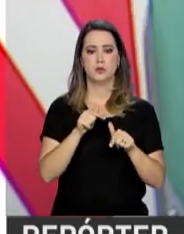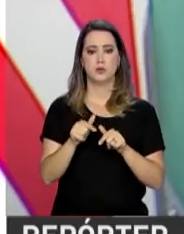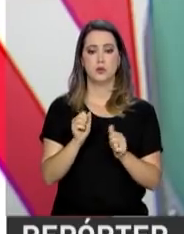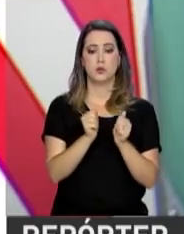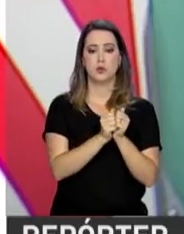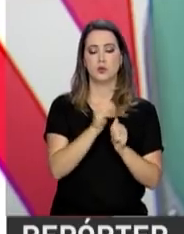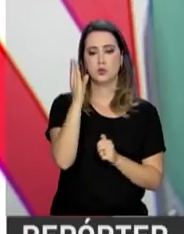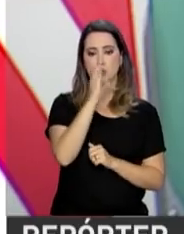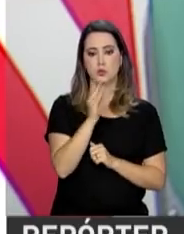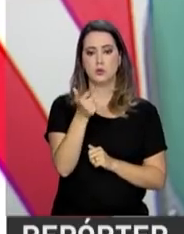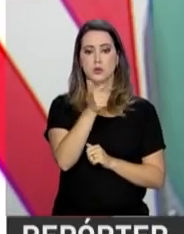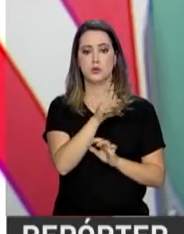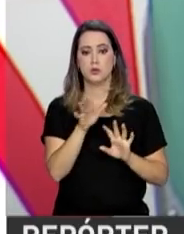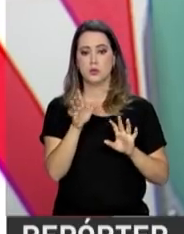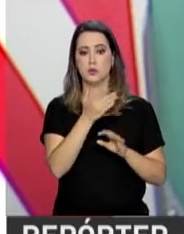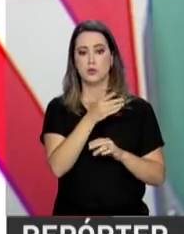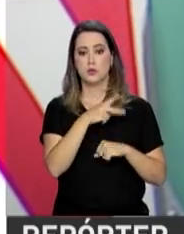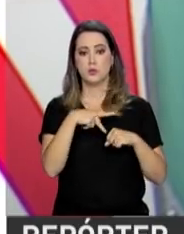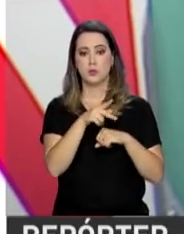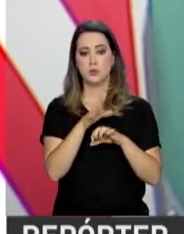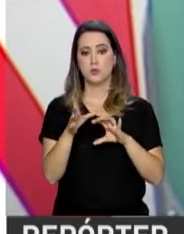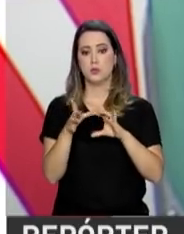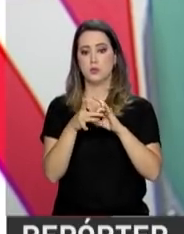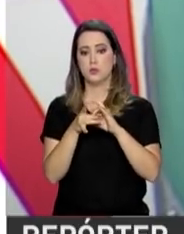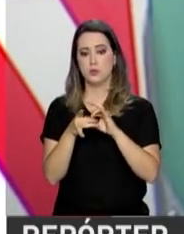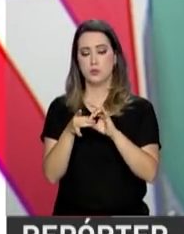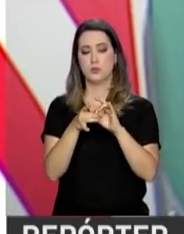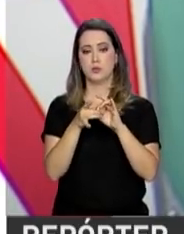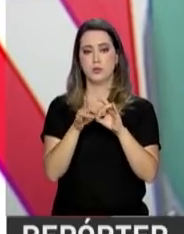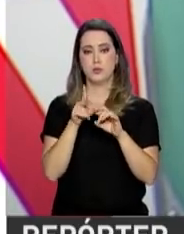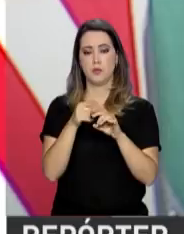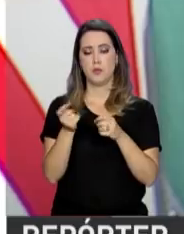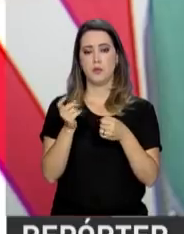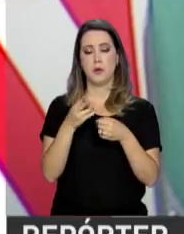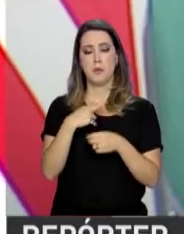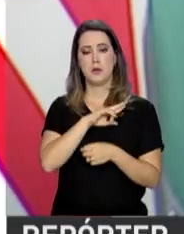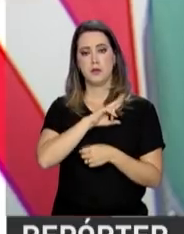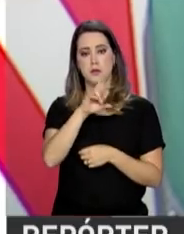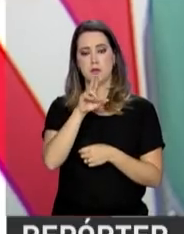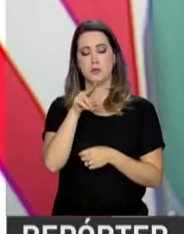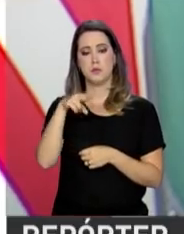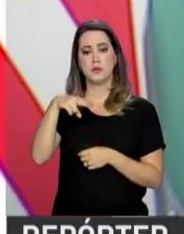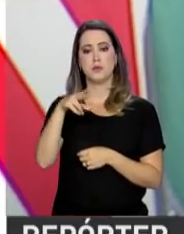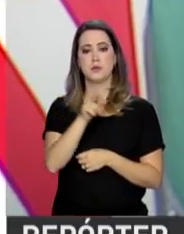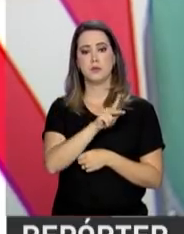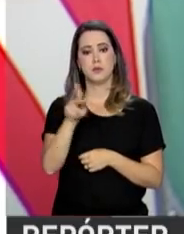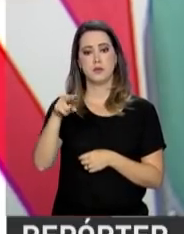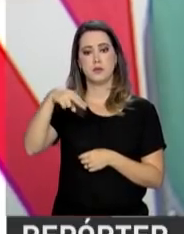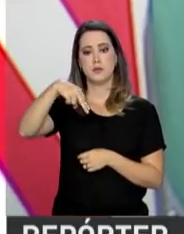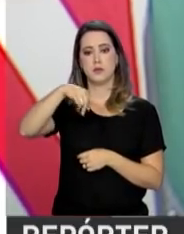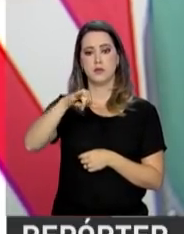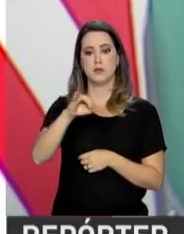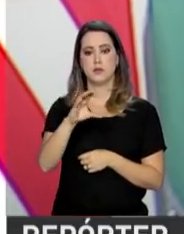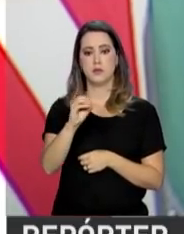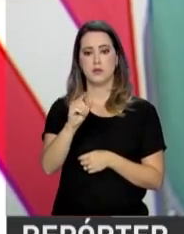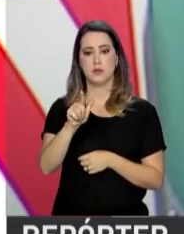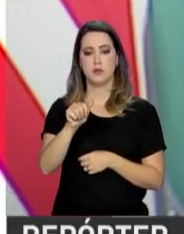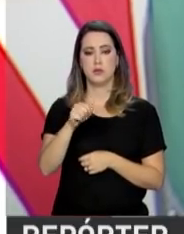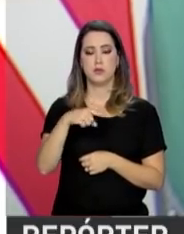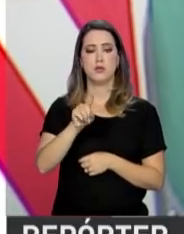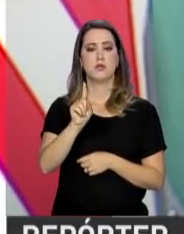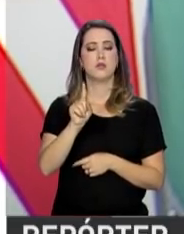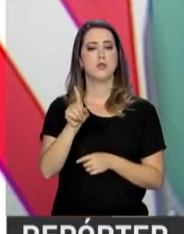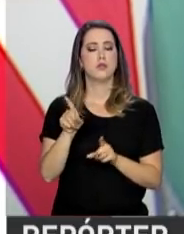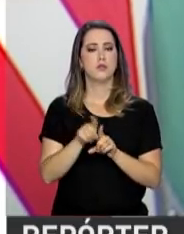brasil todos os parceiros na região de comando para os meus horizontes conhece o meu futuro a venezuela - foi nem